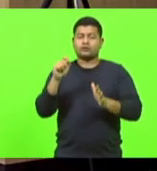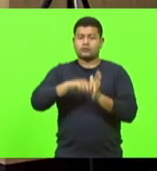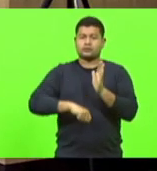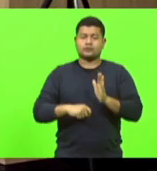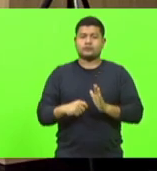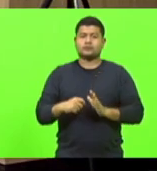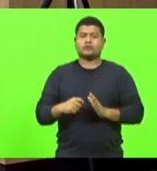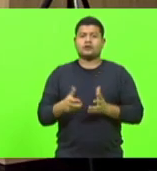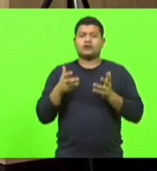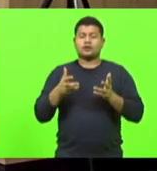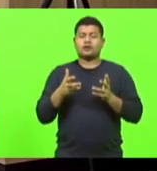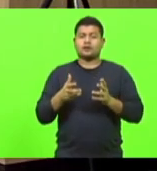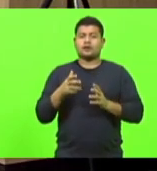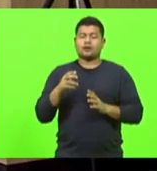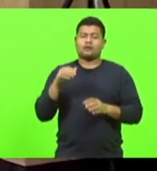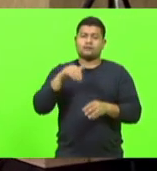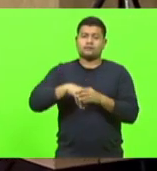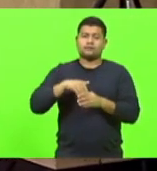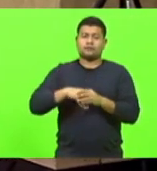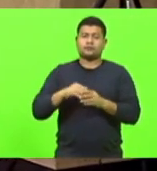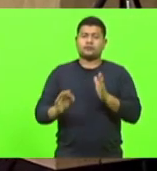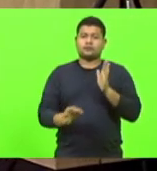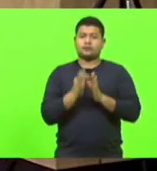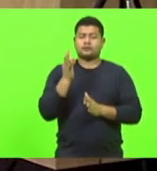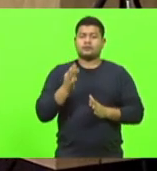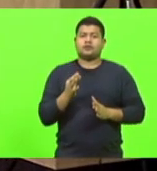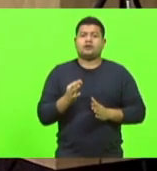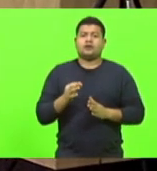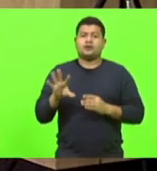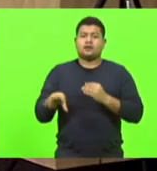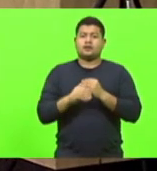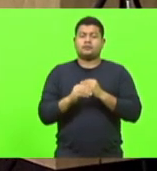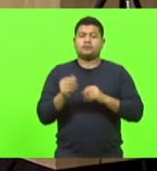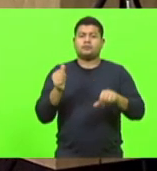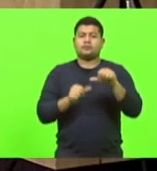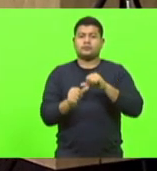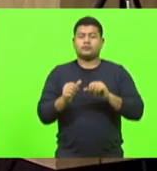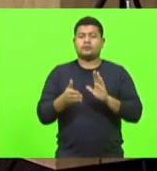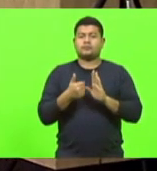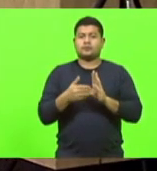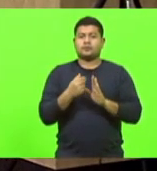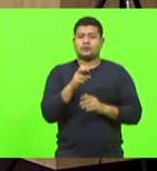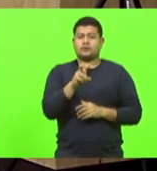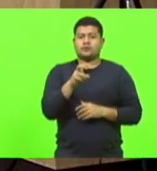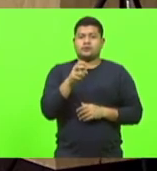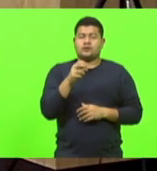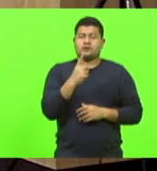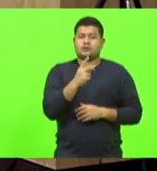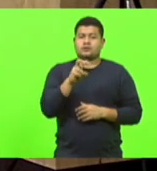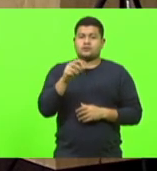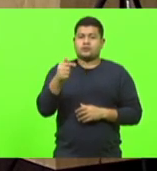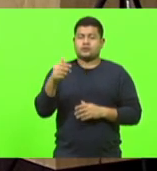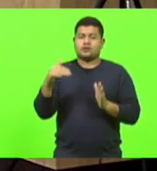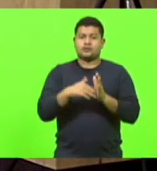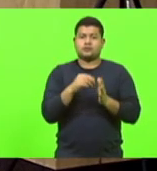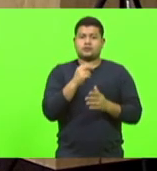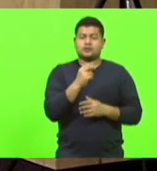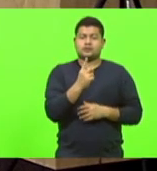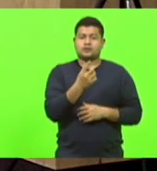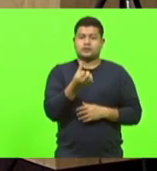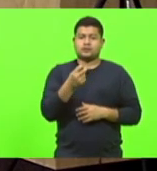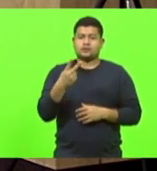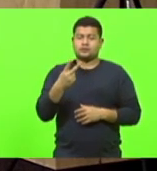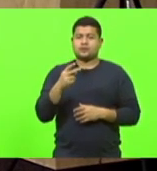votação em separado da emenda modificativa de autoria do deputado Maurício modelar de página 157 a162 que altera o artigo